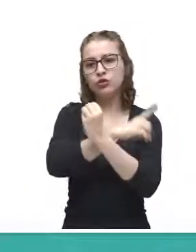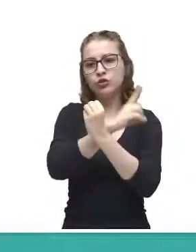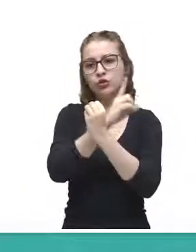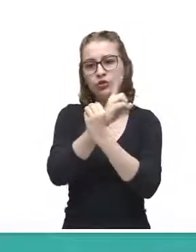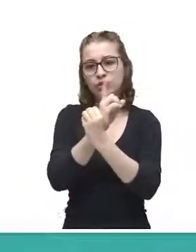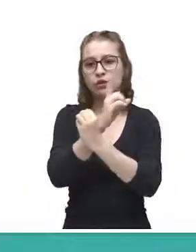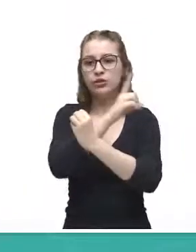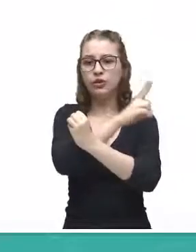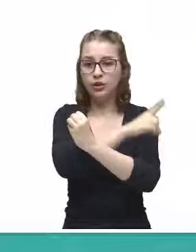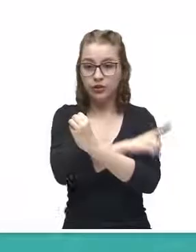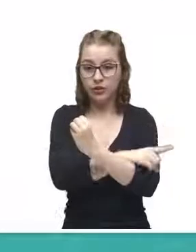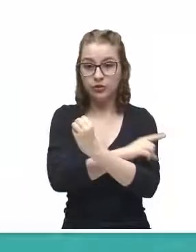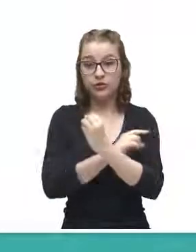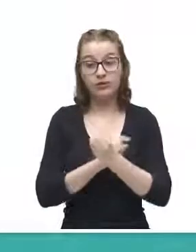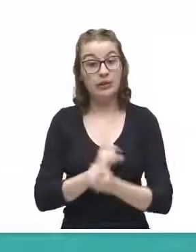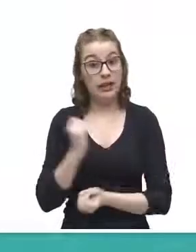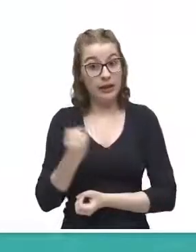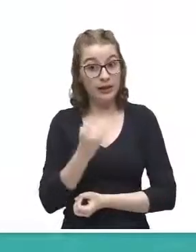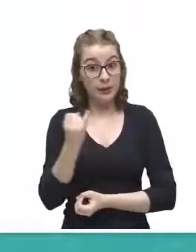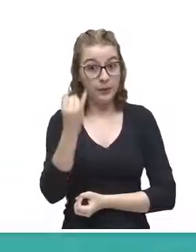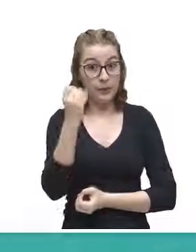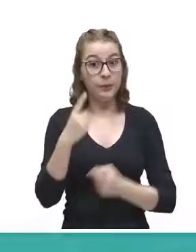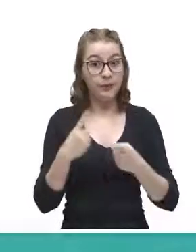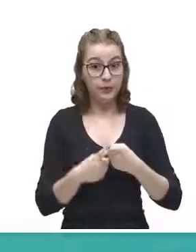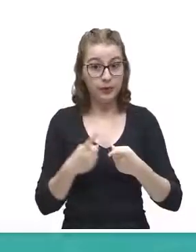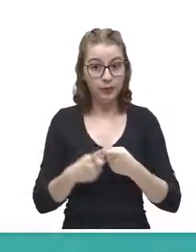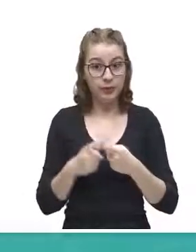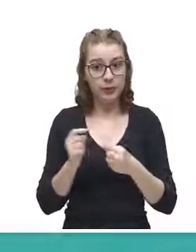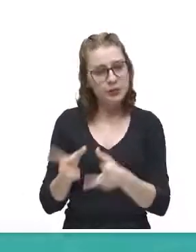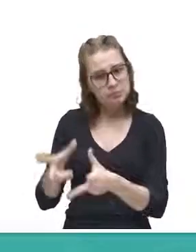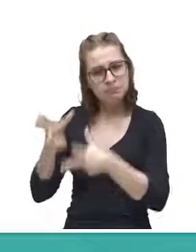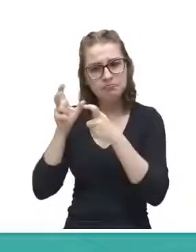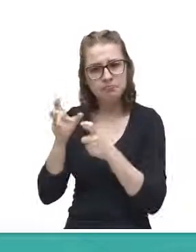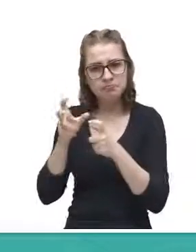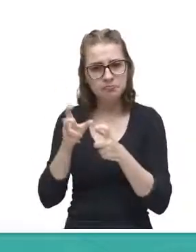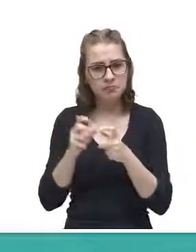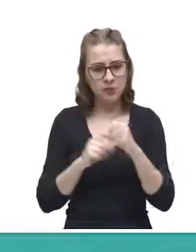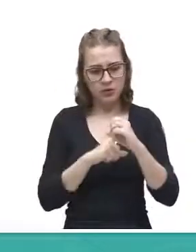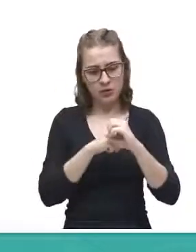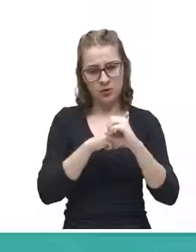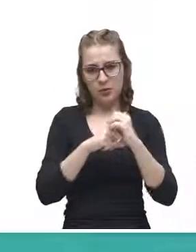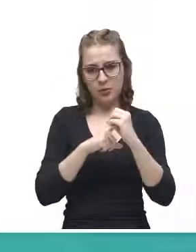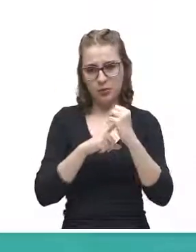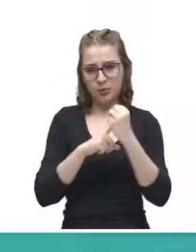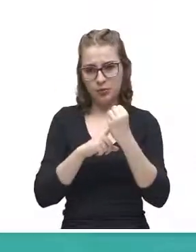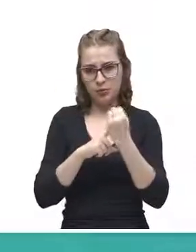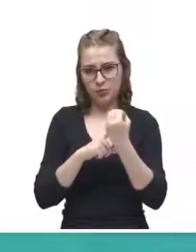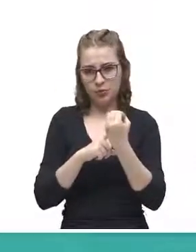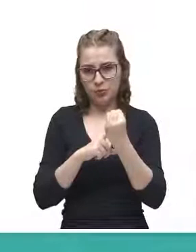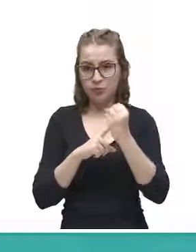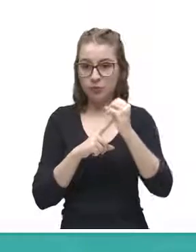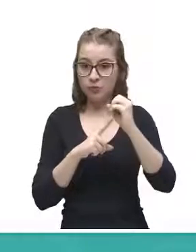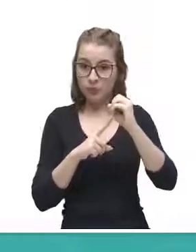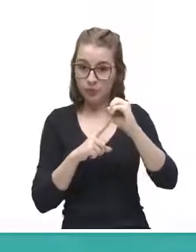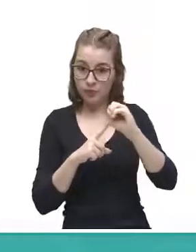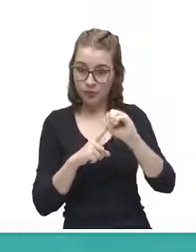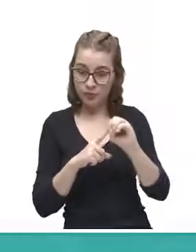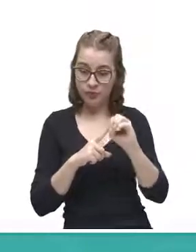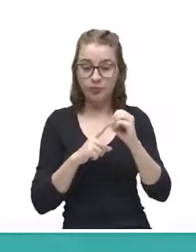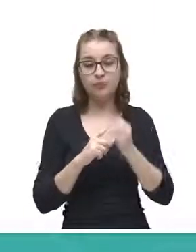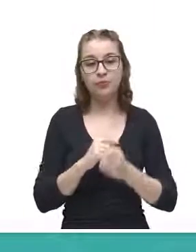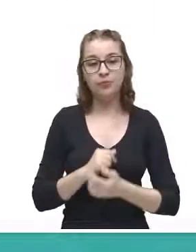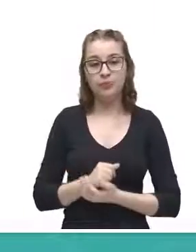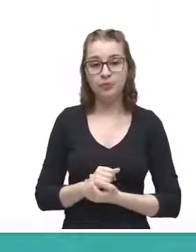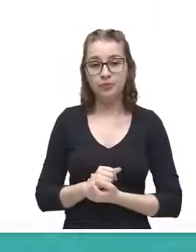esse movimento de rotação, porque a gente pode observar esse eixo, né, que gira, tá? Nosso